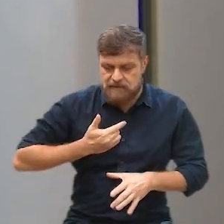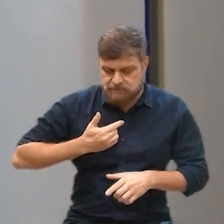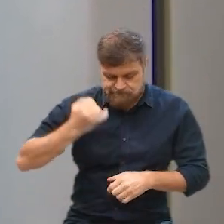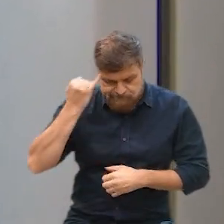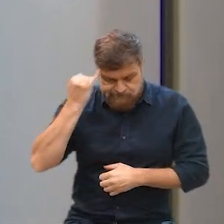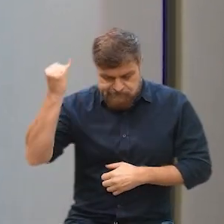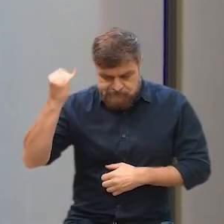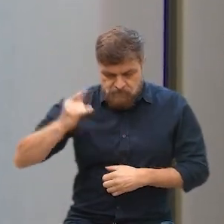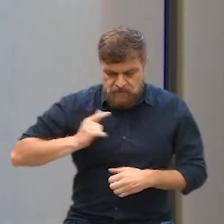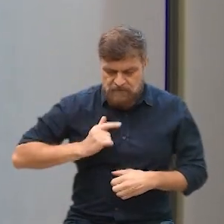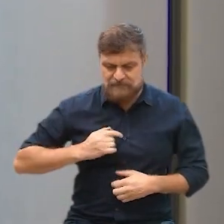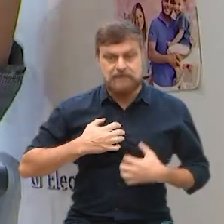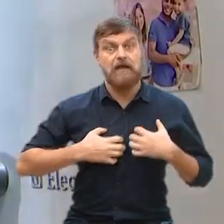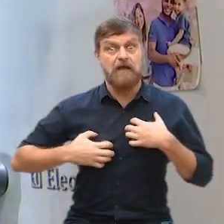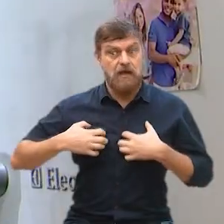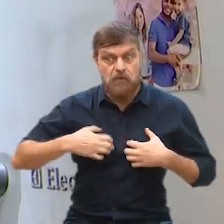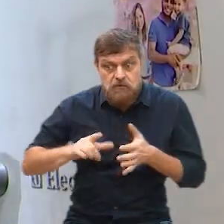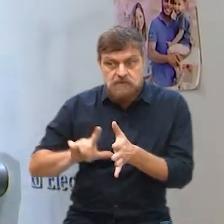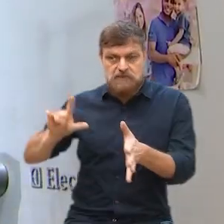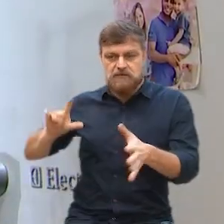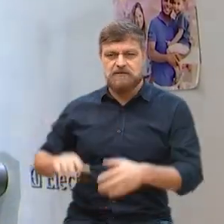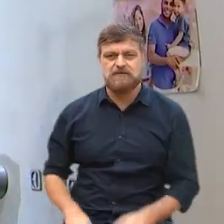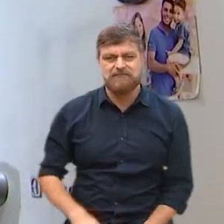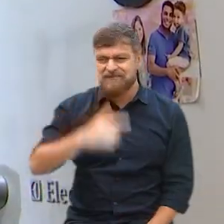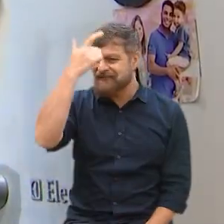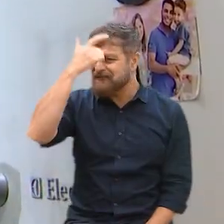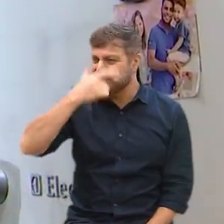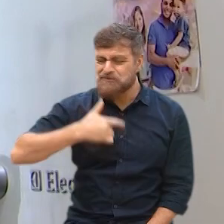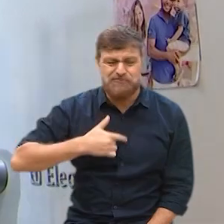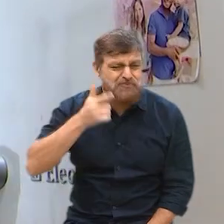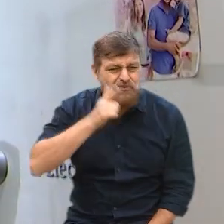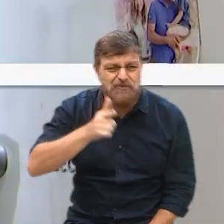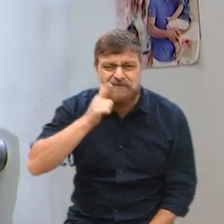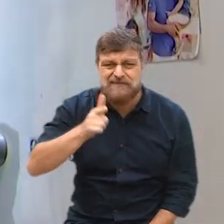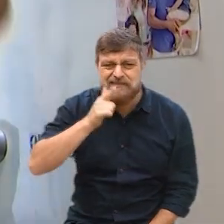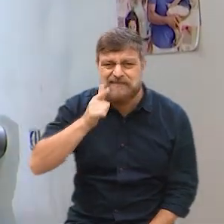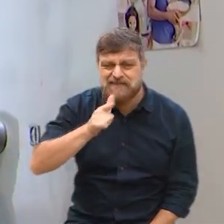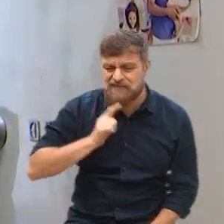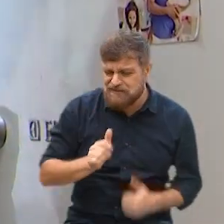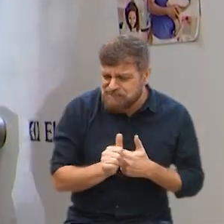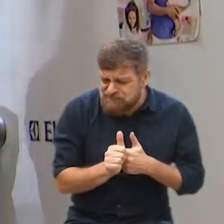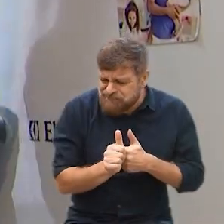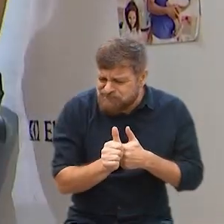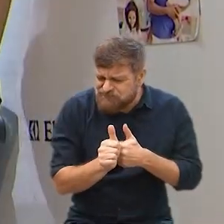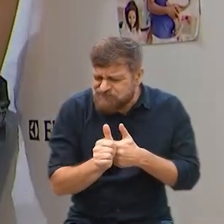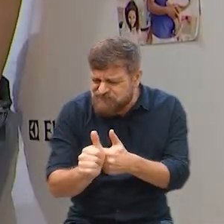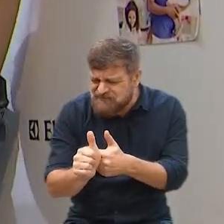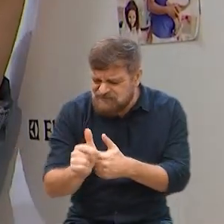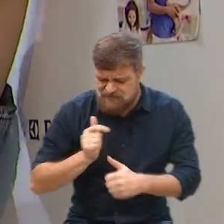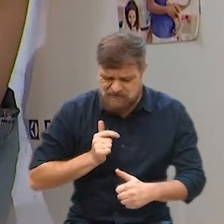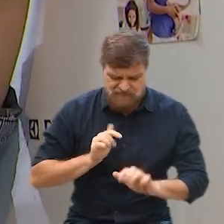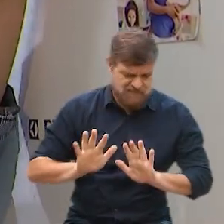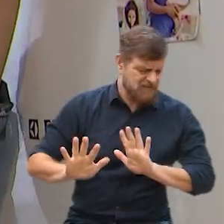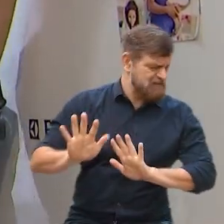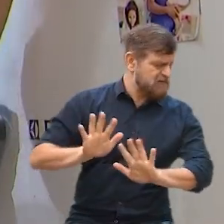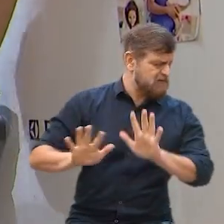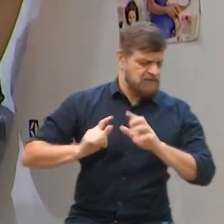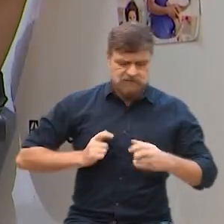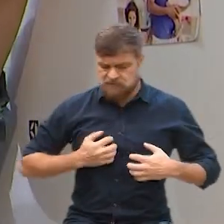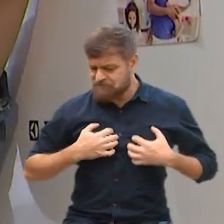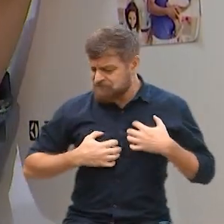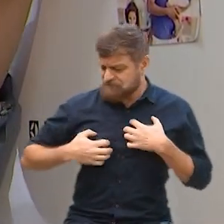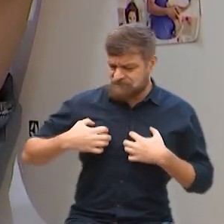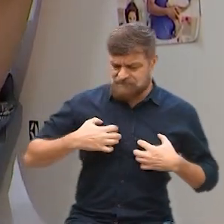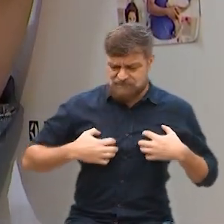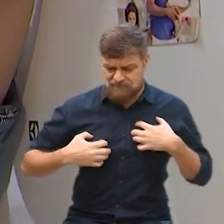por momentos de angústia. Eu não estava acompanhando o ritmo, sabe, de tudo. Aí eu falei, eu preciso achar, eu